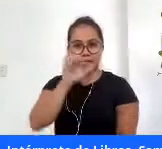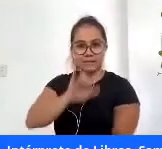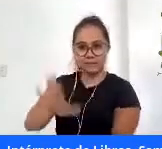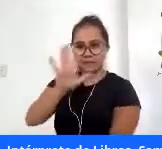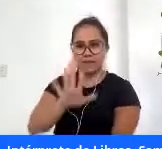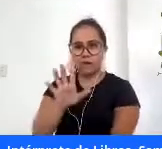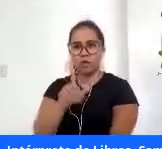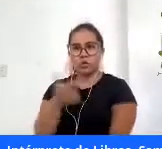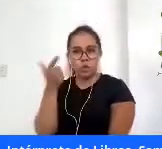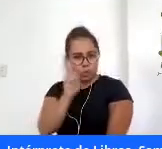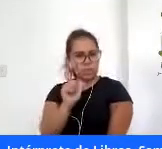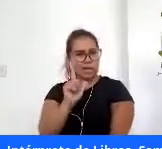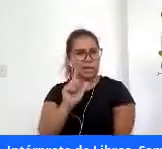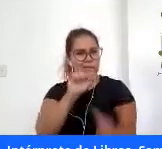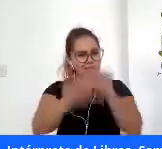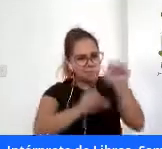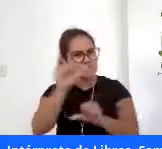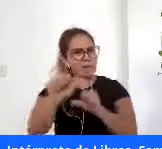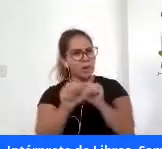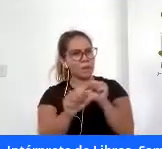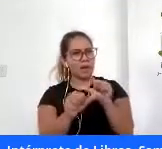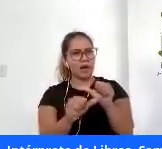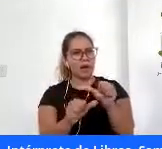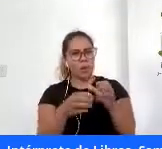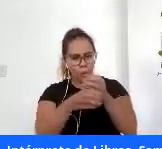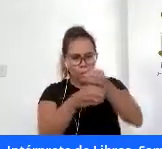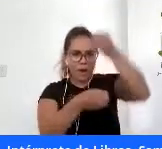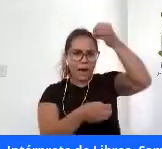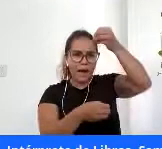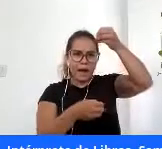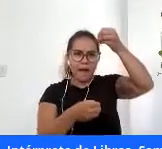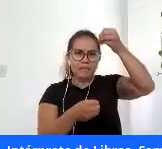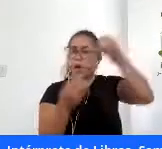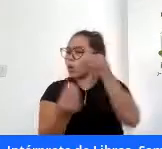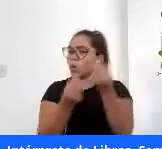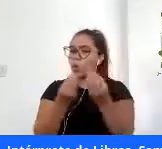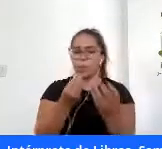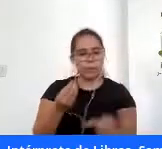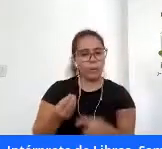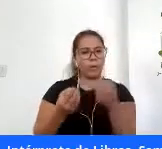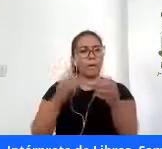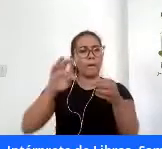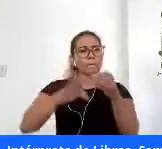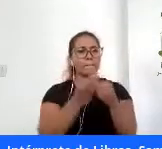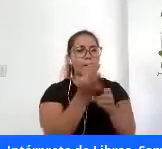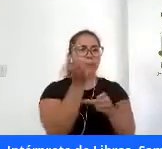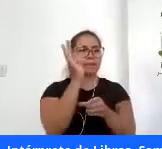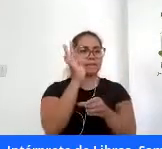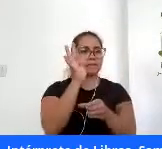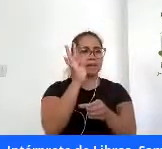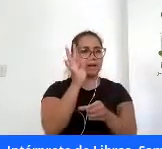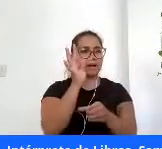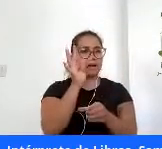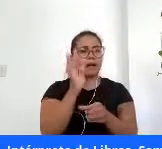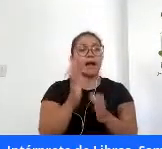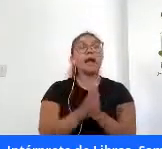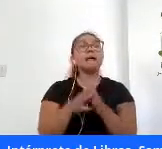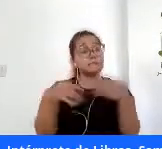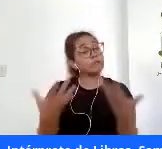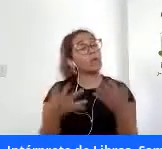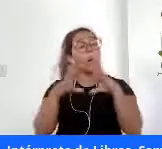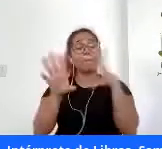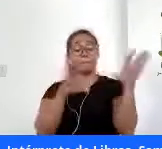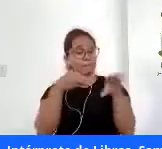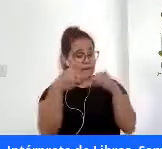uma garrafa de plástico num vaso para planta. Então, ela é maleável, né? Então, esse termo plasticidade vem justamente